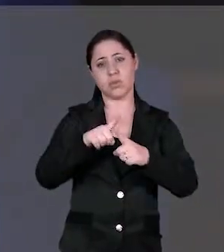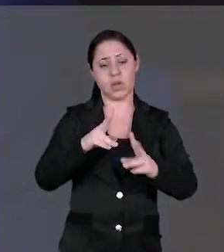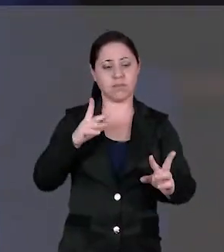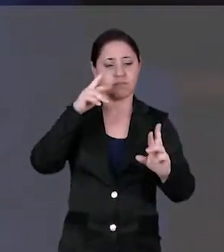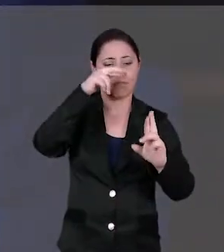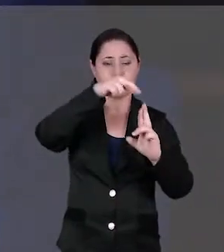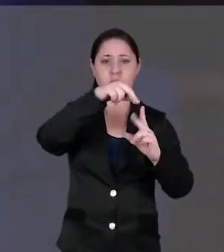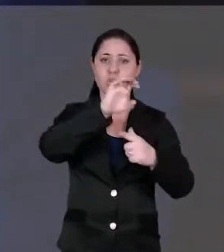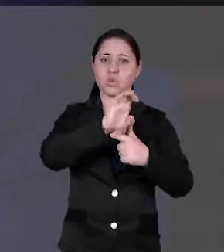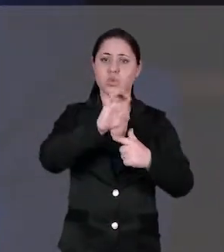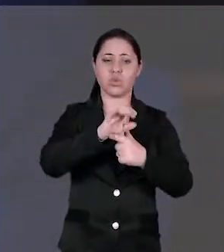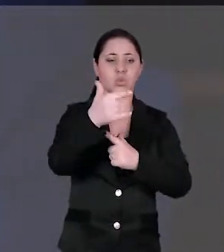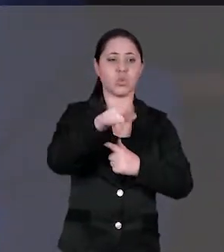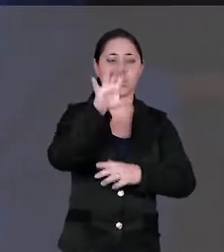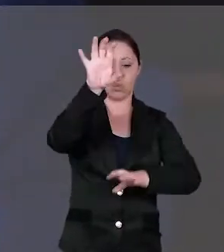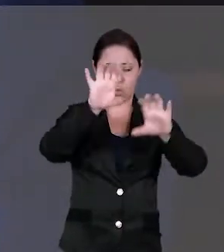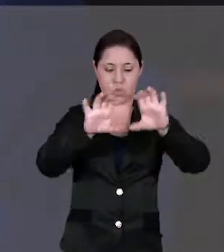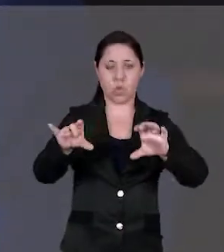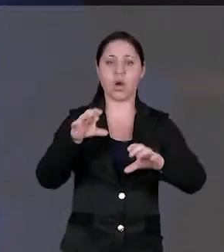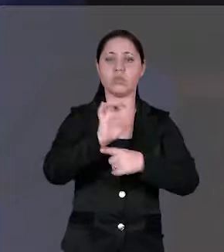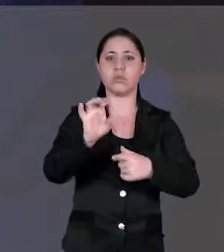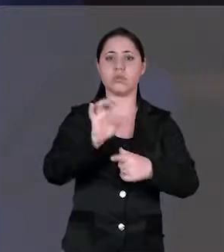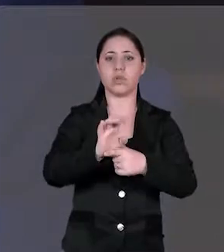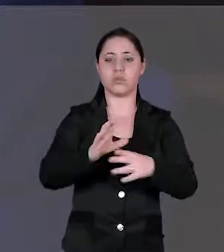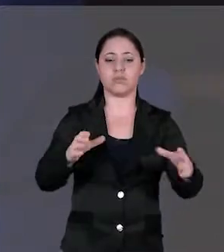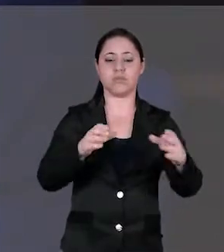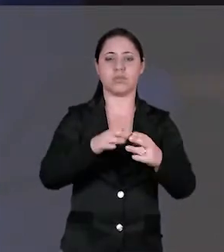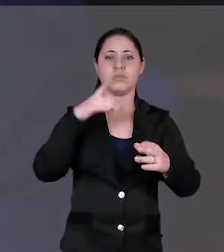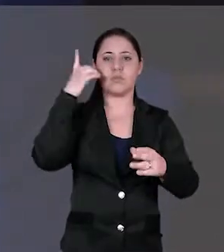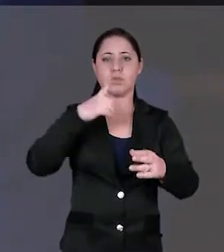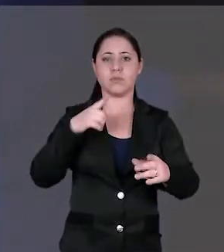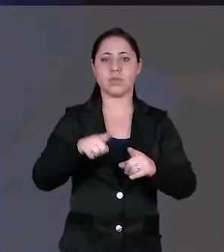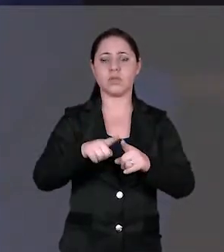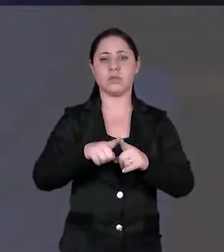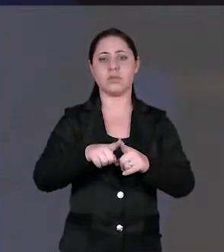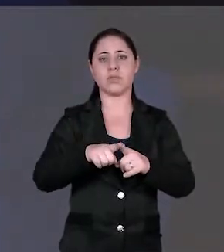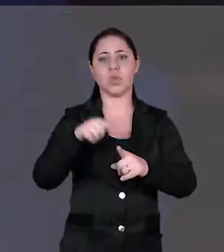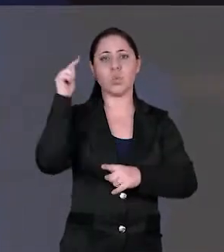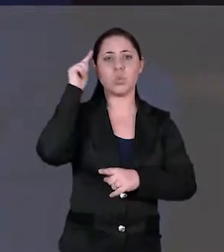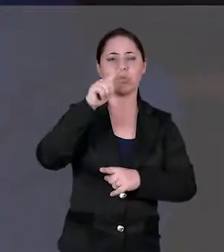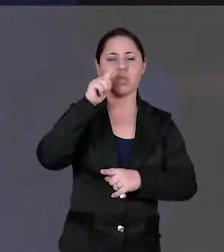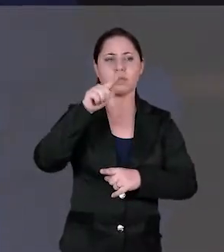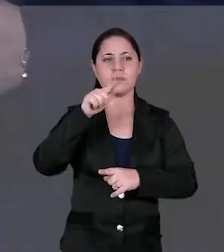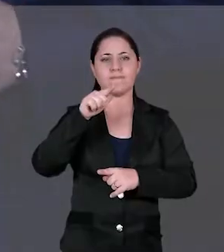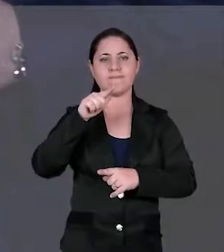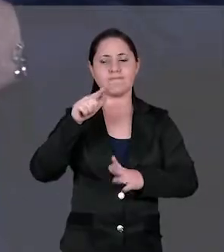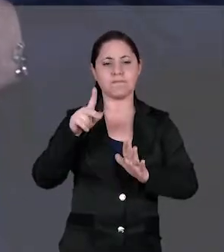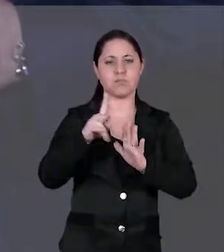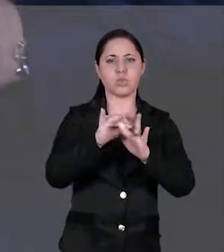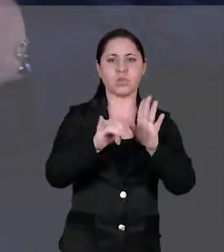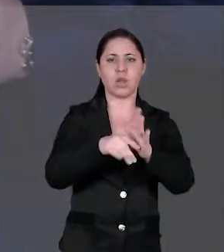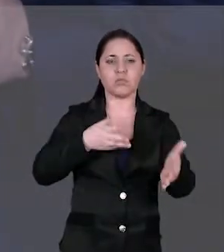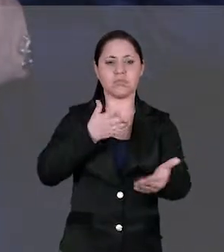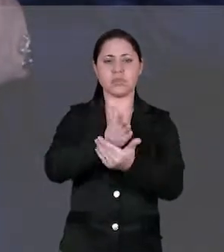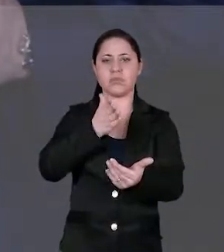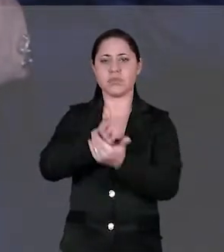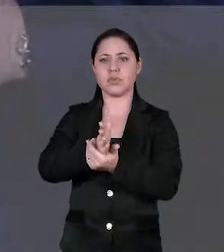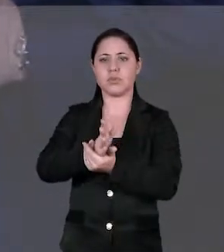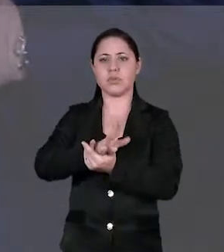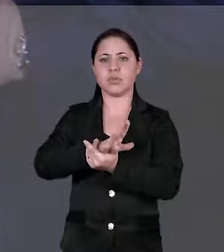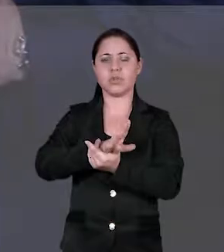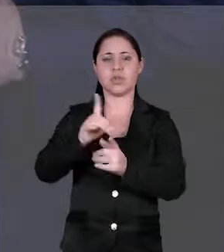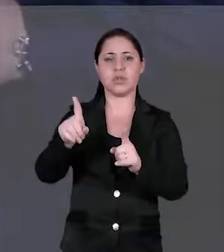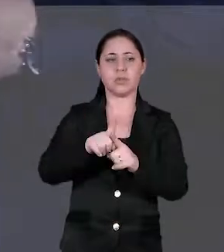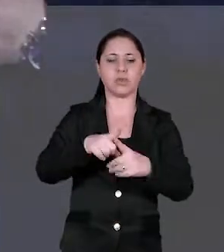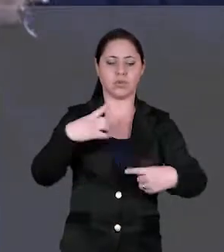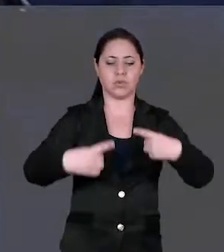para fazer essa ampliação dessa discussão aqui no Mato Grosso do Sul e poder representar o Estado nos outros estados brasileiros, através da frente.